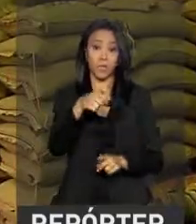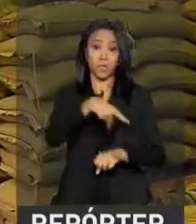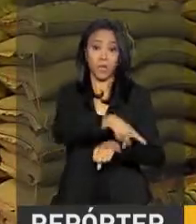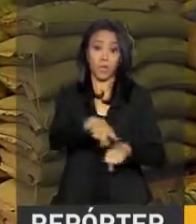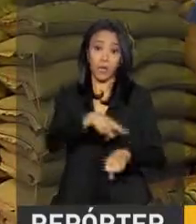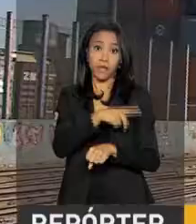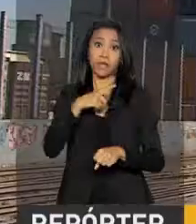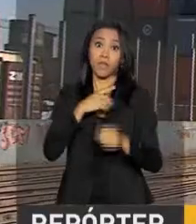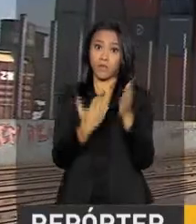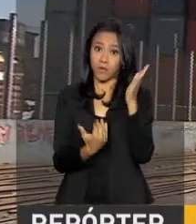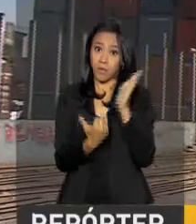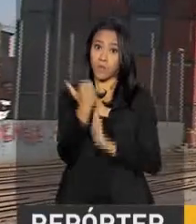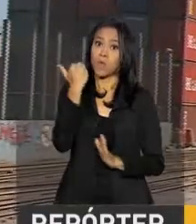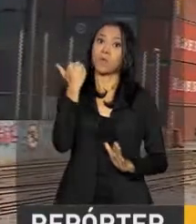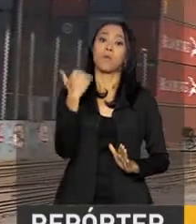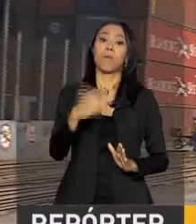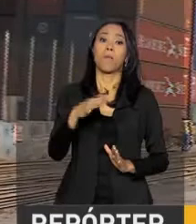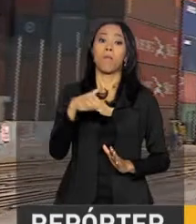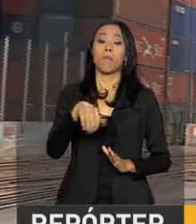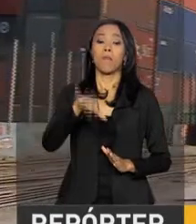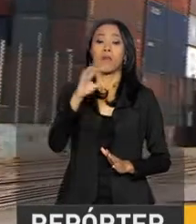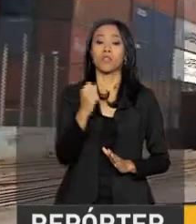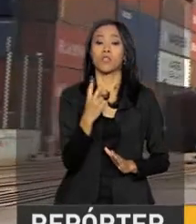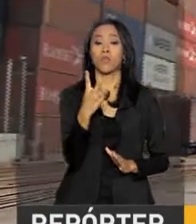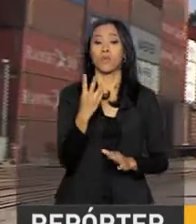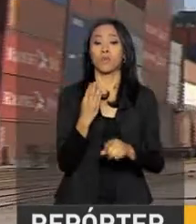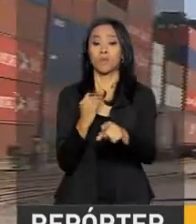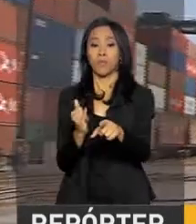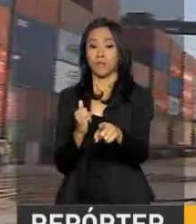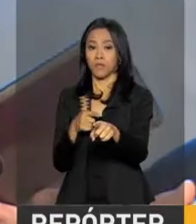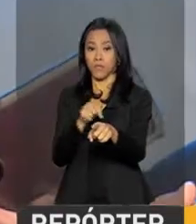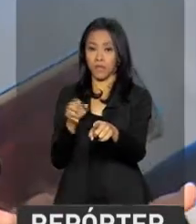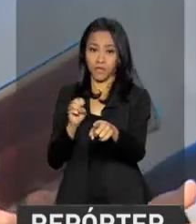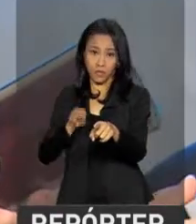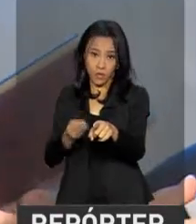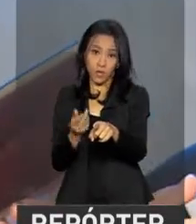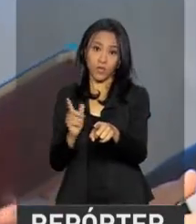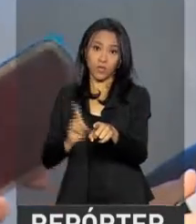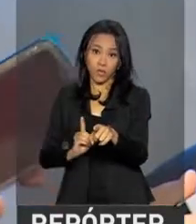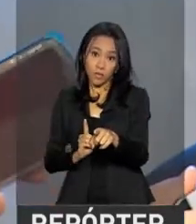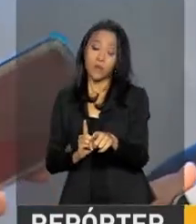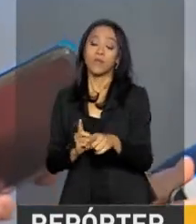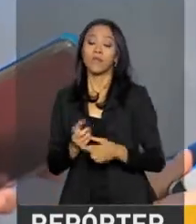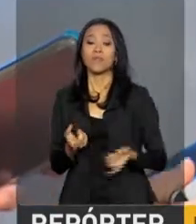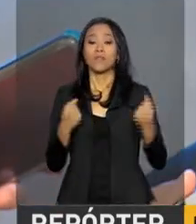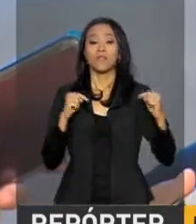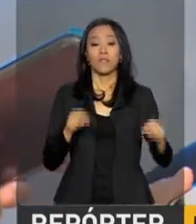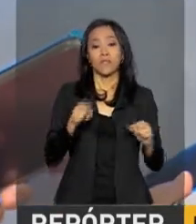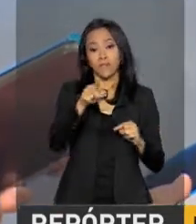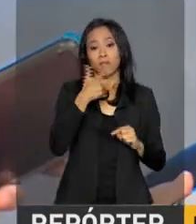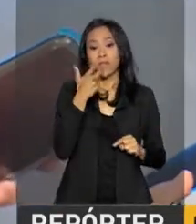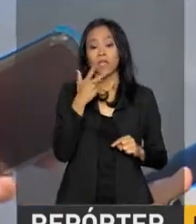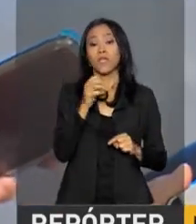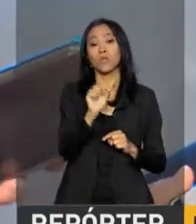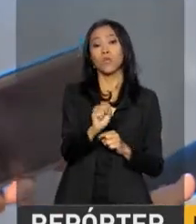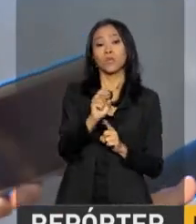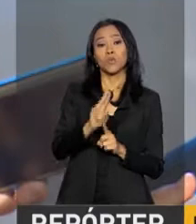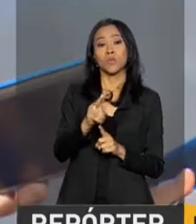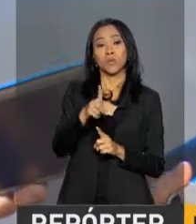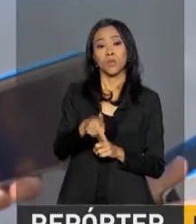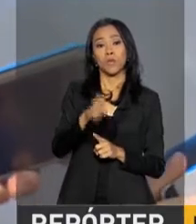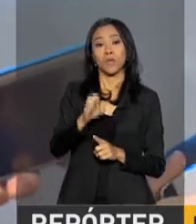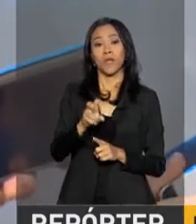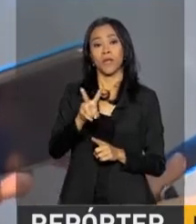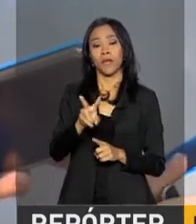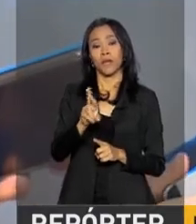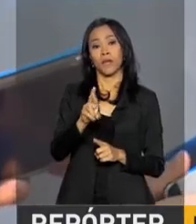superávit de mais de dois milhões e 700 milhões de dólares vão superar o time expressivo à maior desde 2006 é o